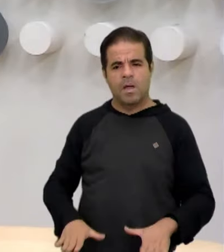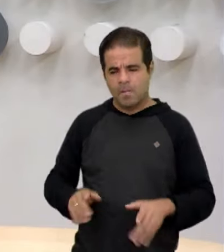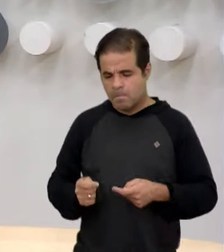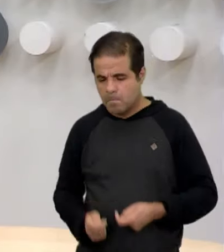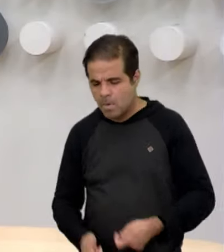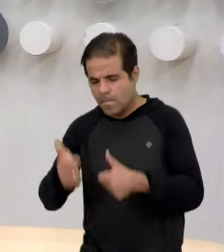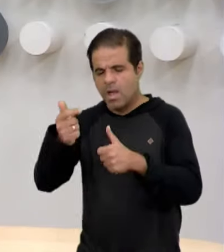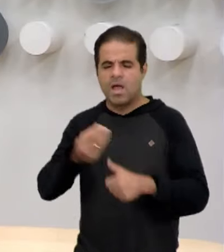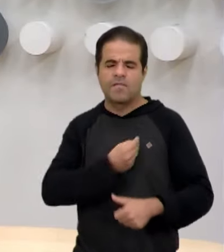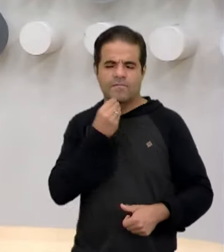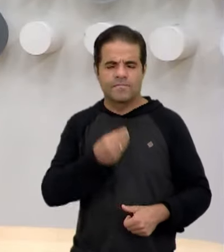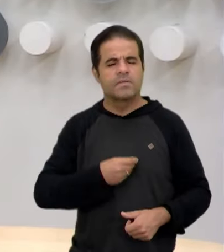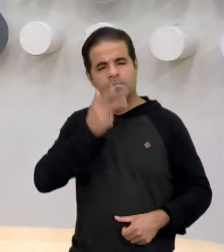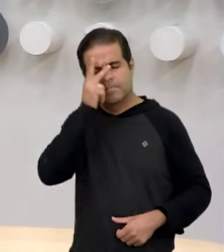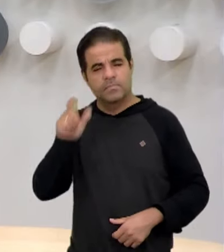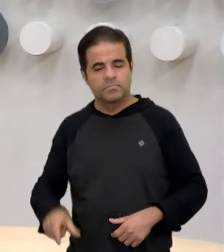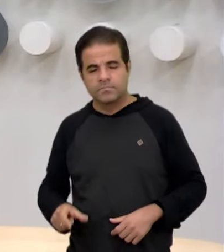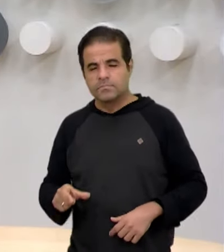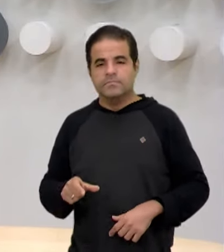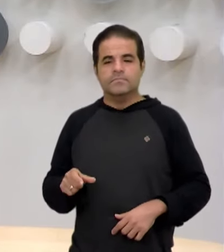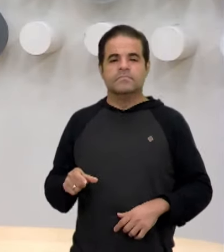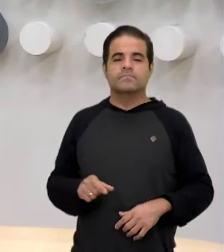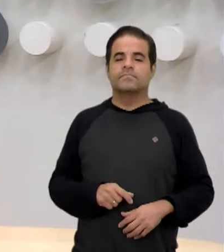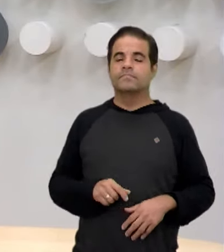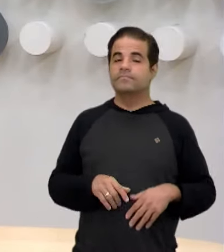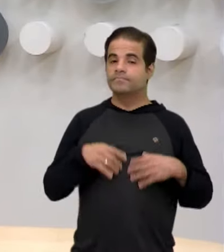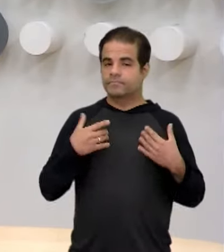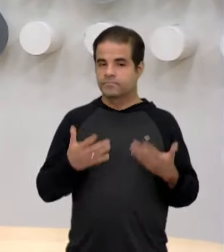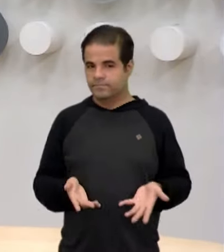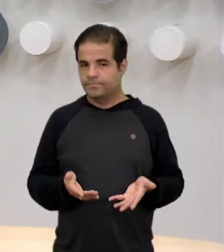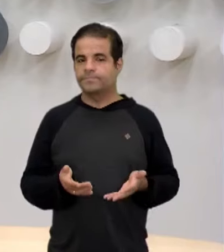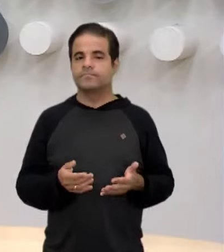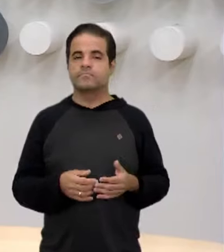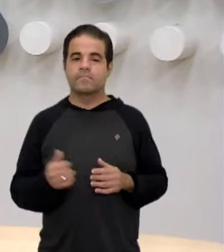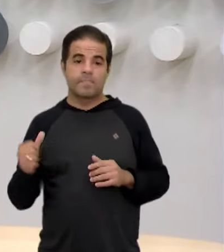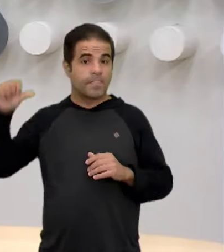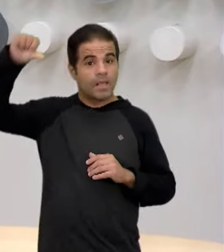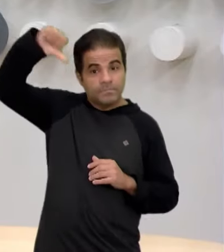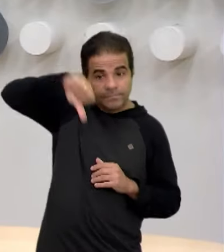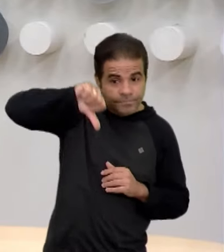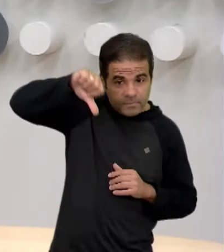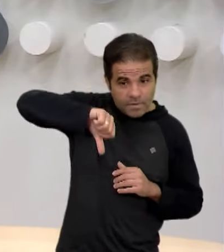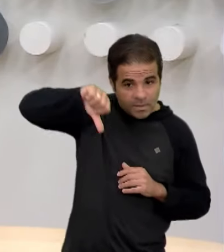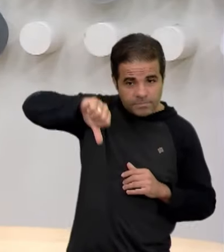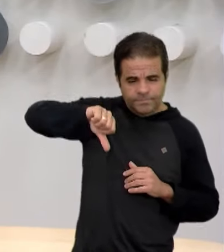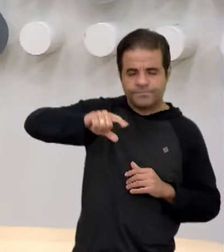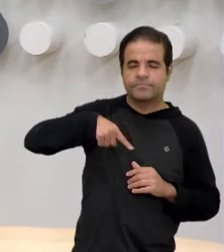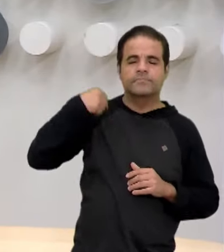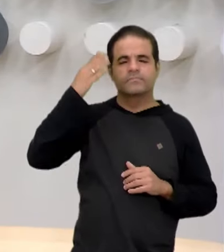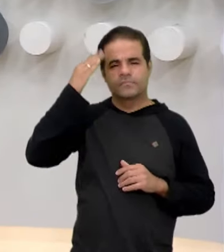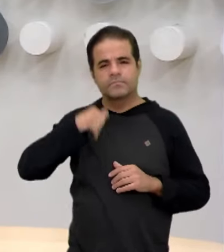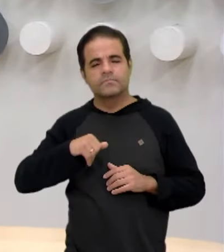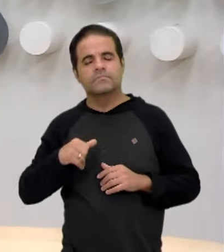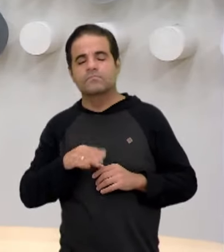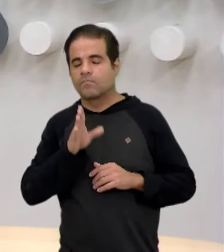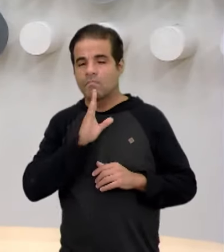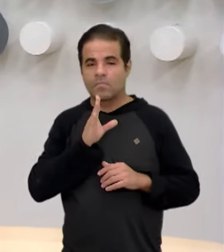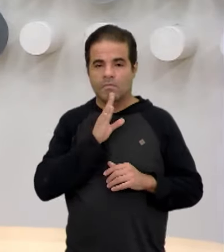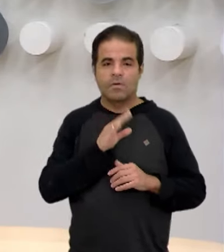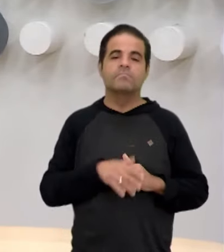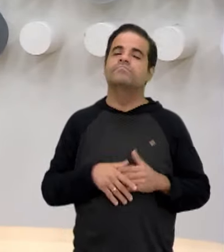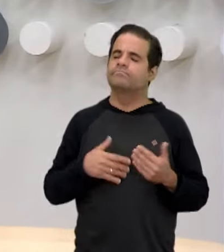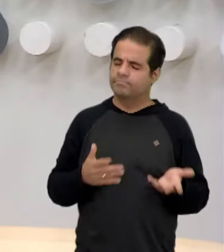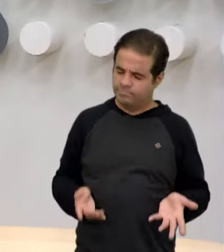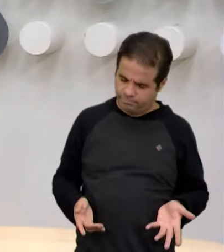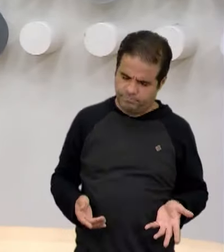a vida do seu inimigo. E já se eles fizessem, né, o dislike, né, que a gente conhece, o joinha para baixo, aí